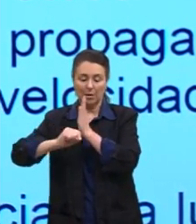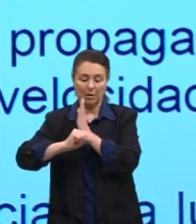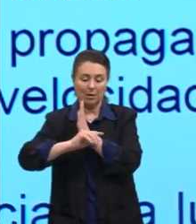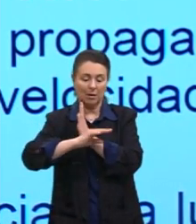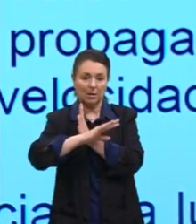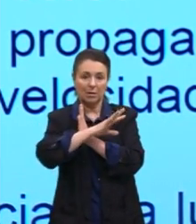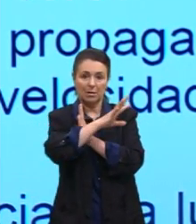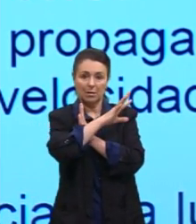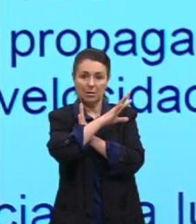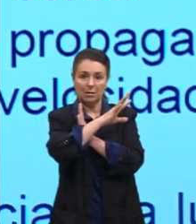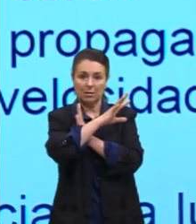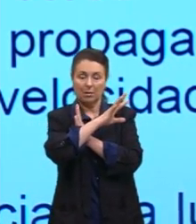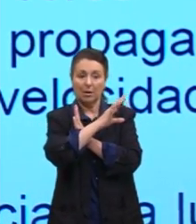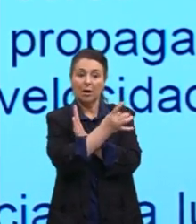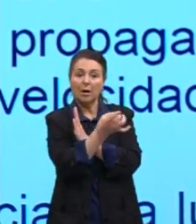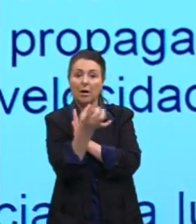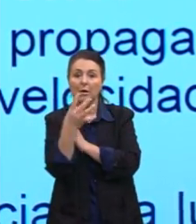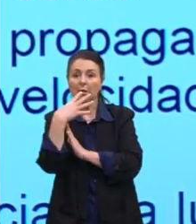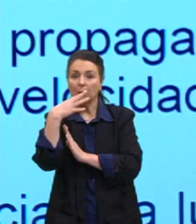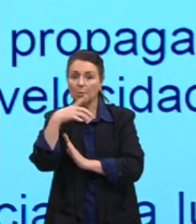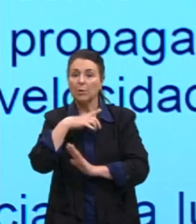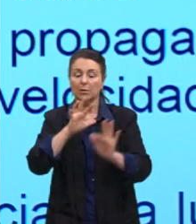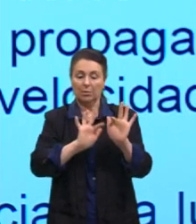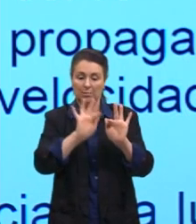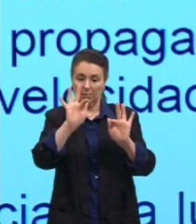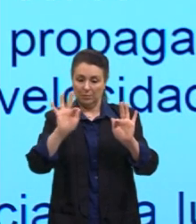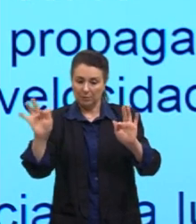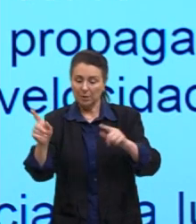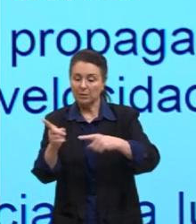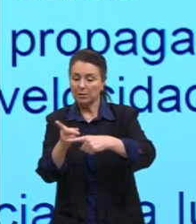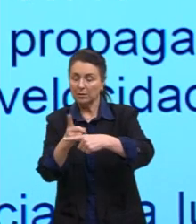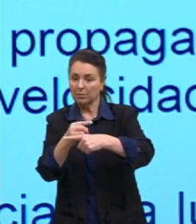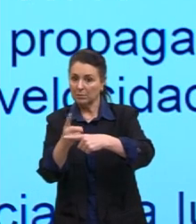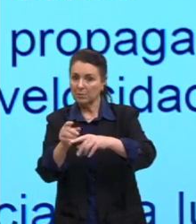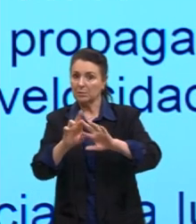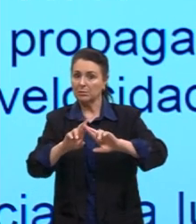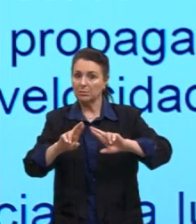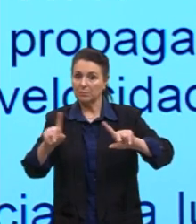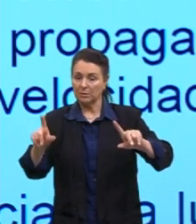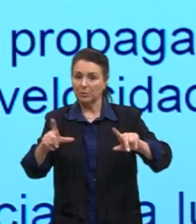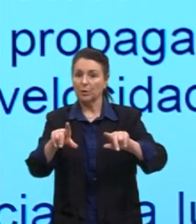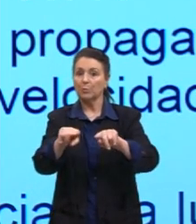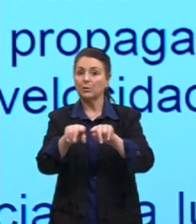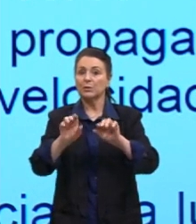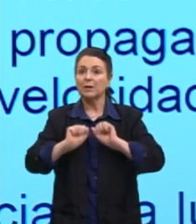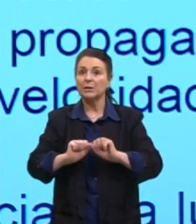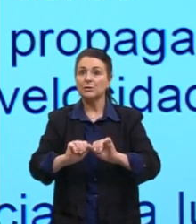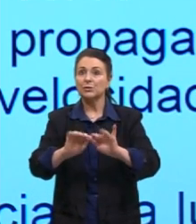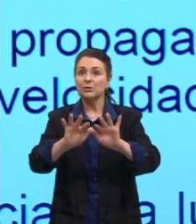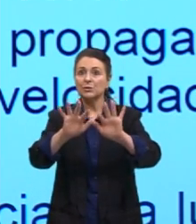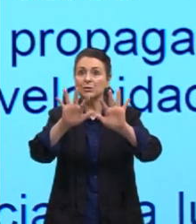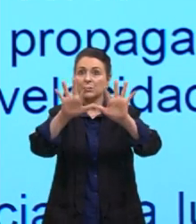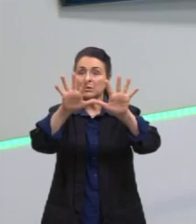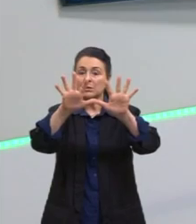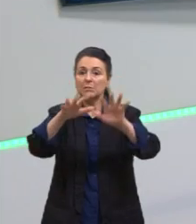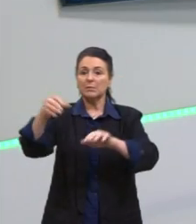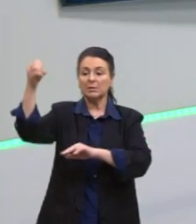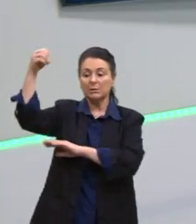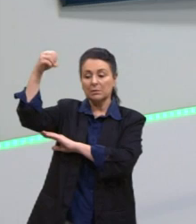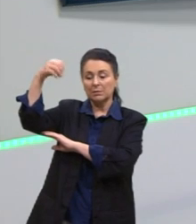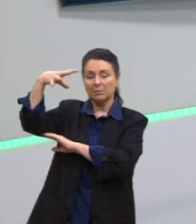e a sua velocidade e por isso a gente tem esse fenômeno que se chama dispersão da Luz